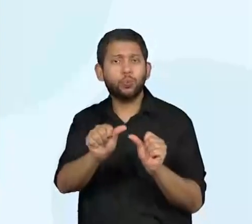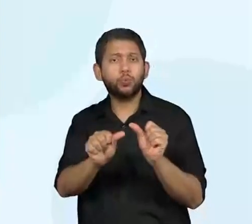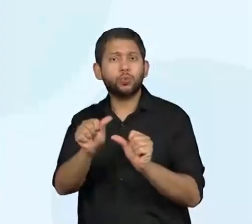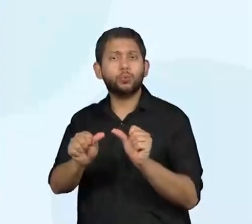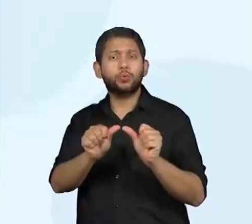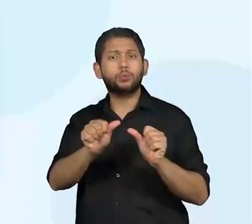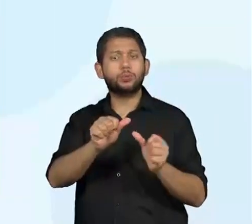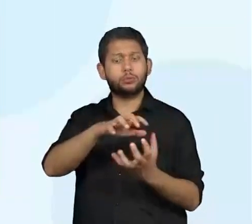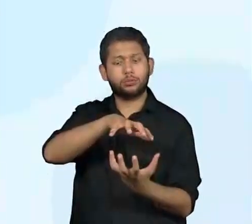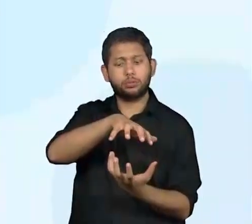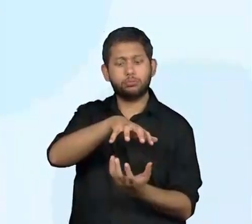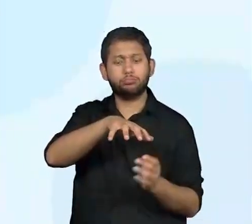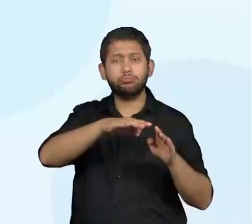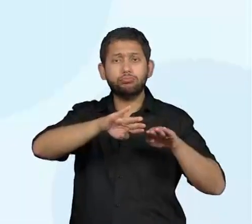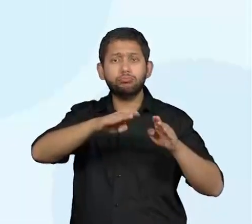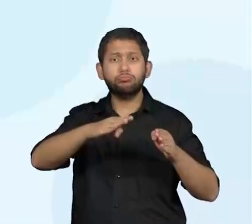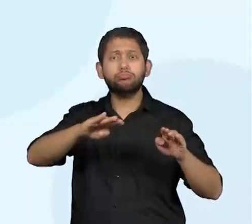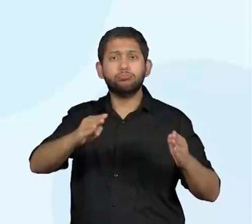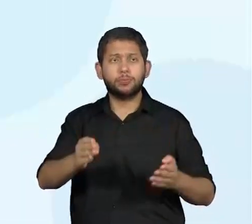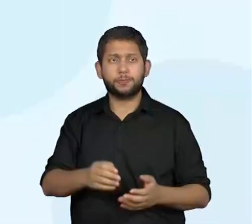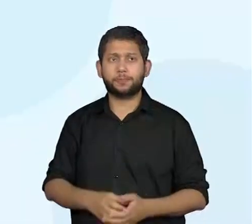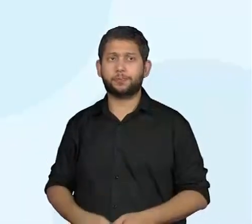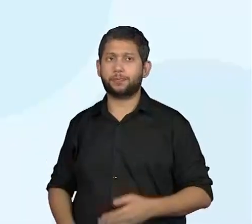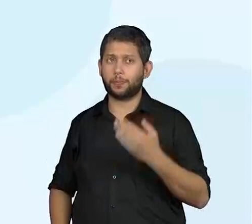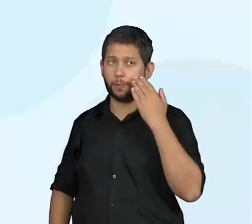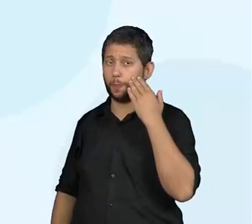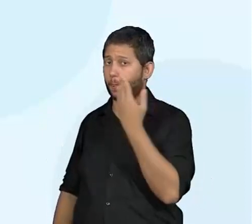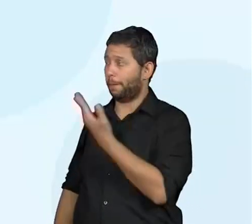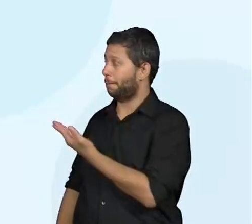terrestre. Então, vamos lá, galera. Olha só.